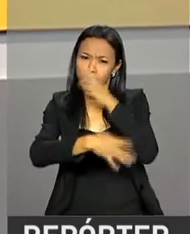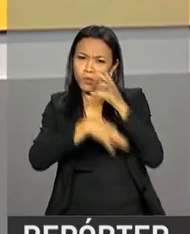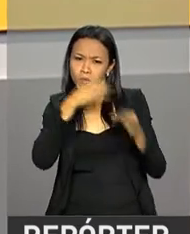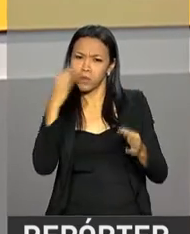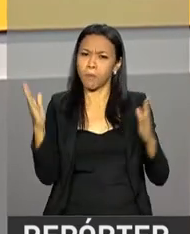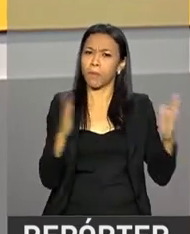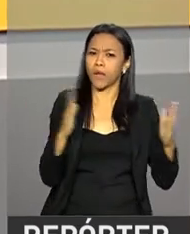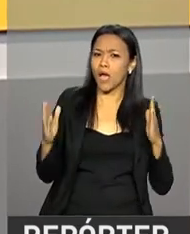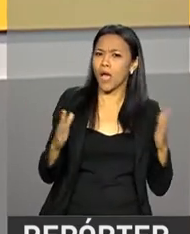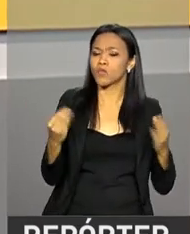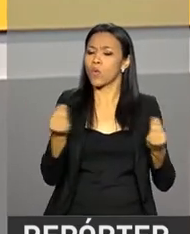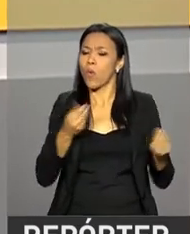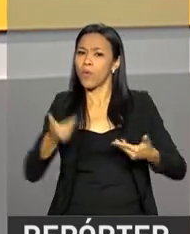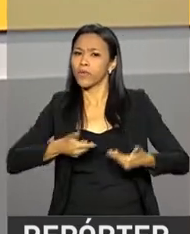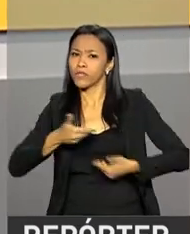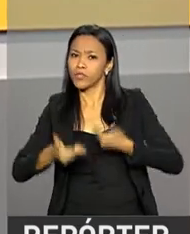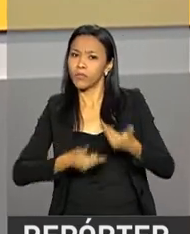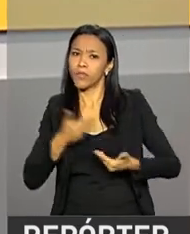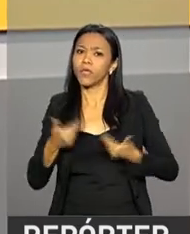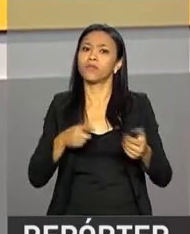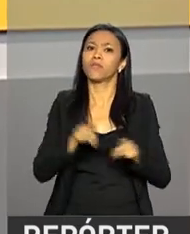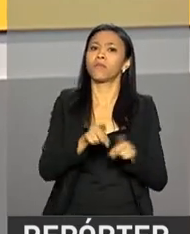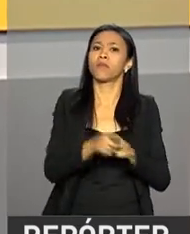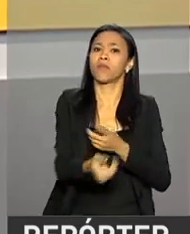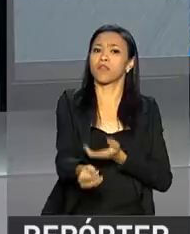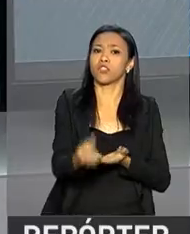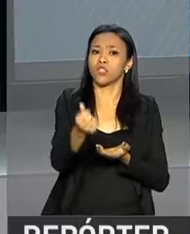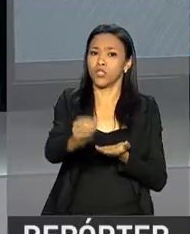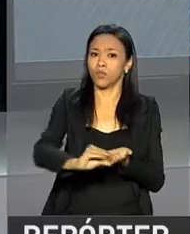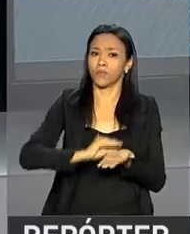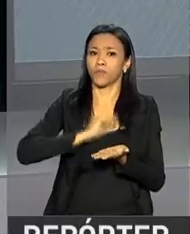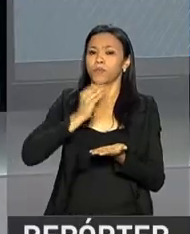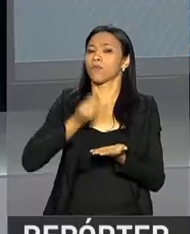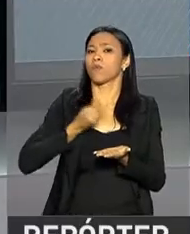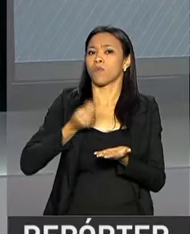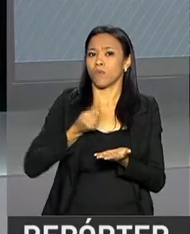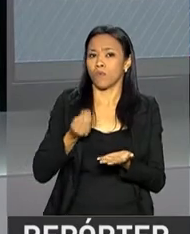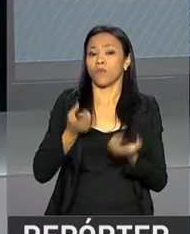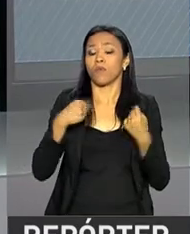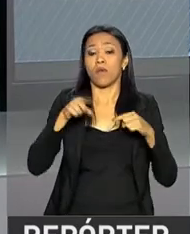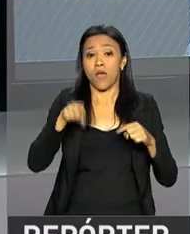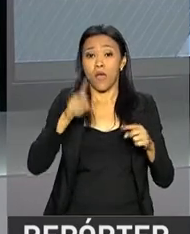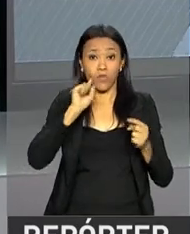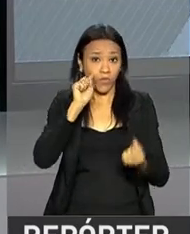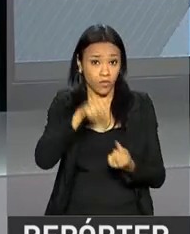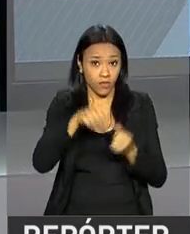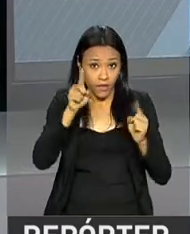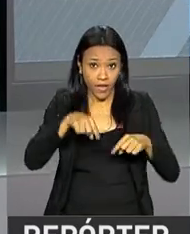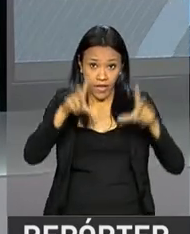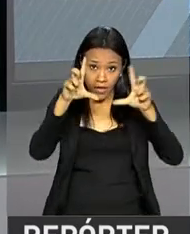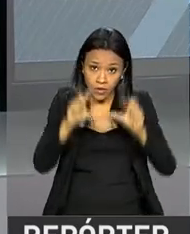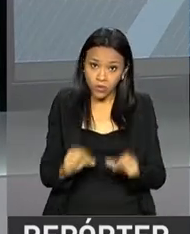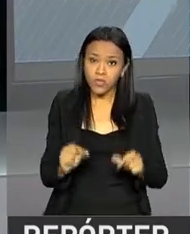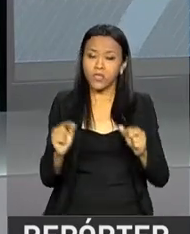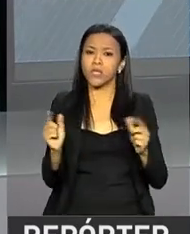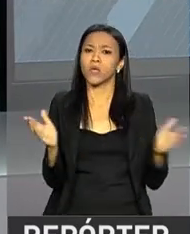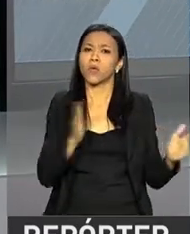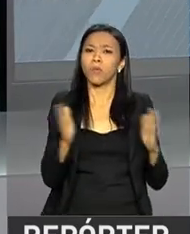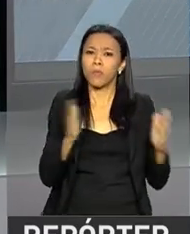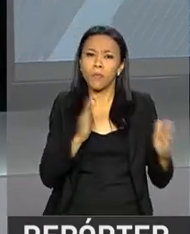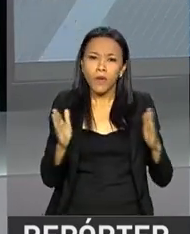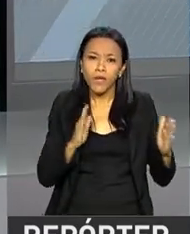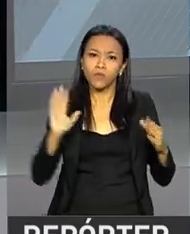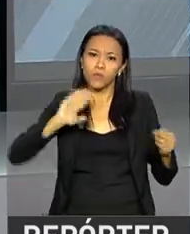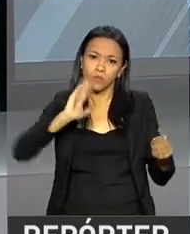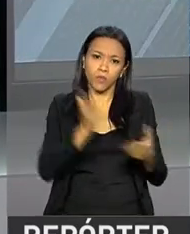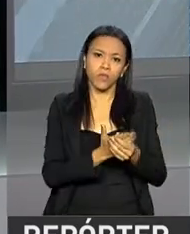prazos, formas de atendimento e reembolso de procedimentos. A expectativa é reduzir o prazo de duração dos processos, além